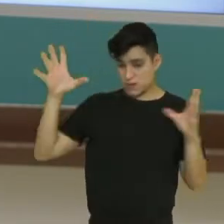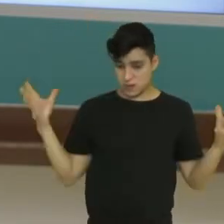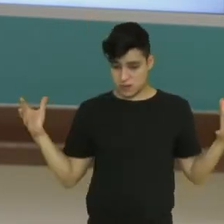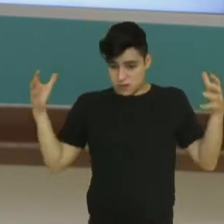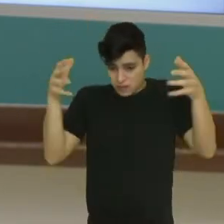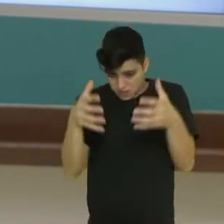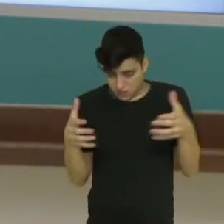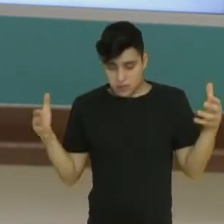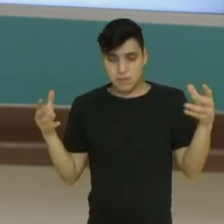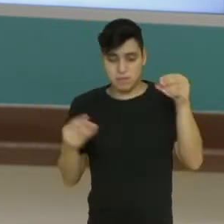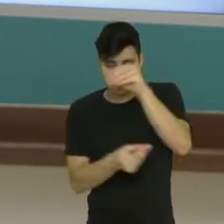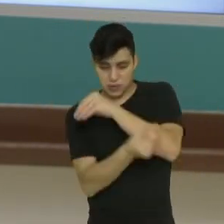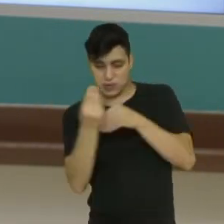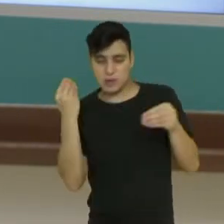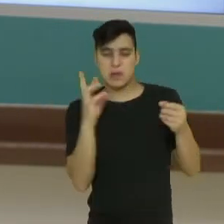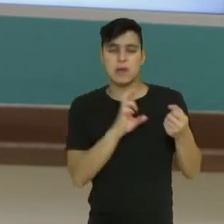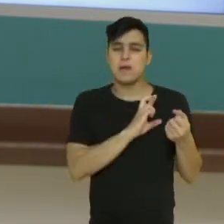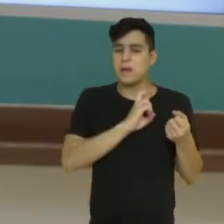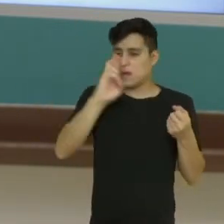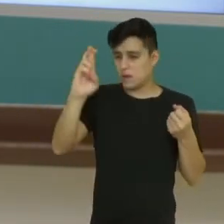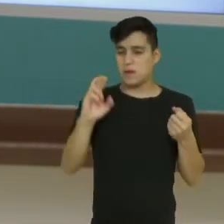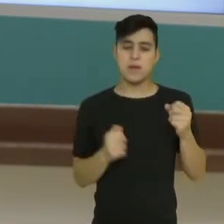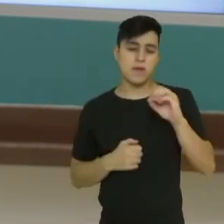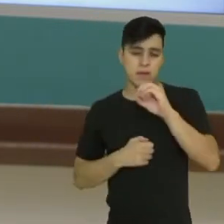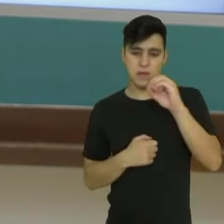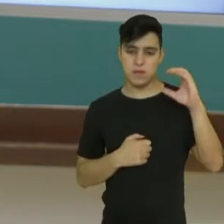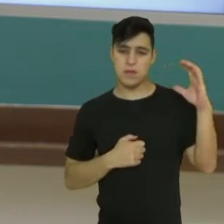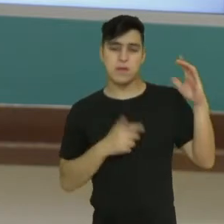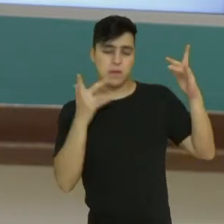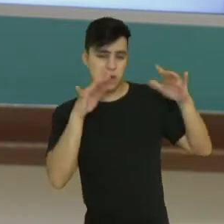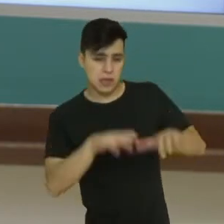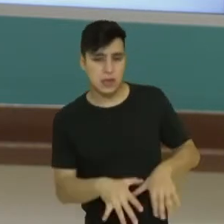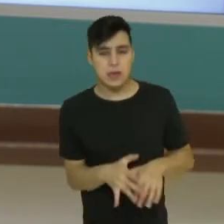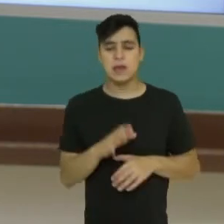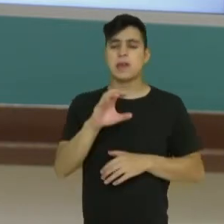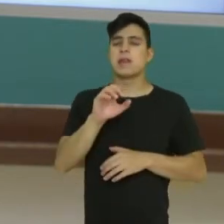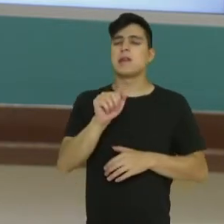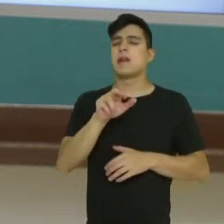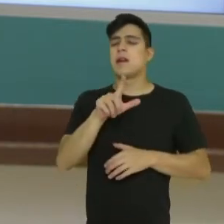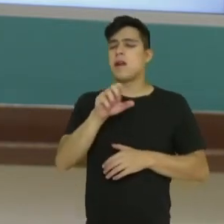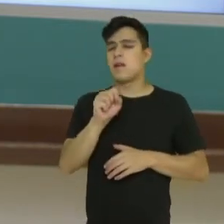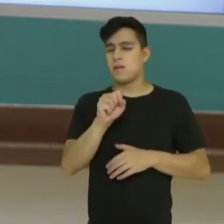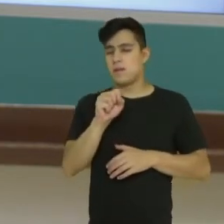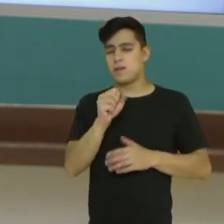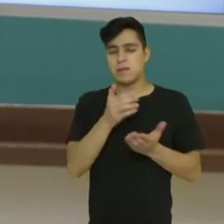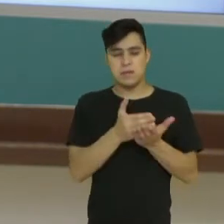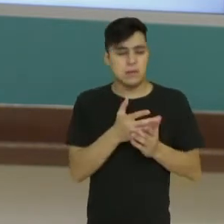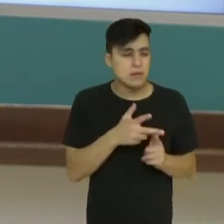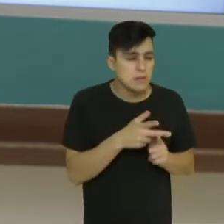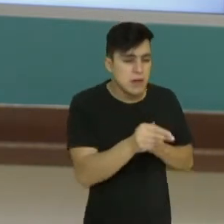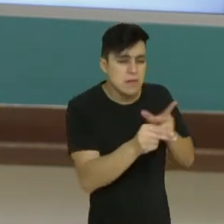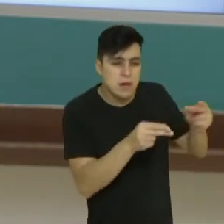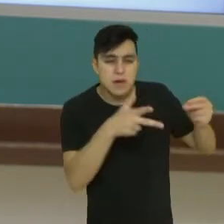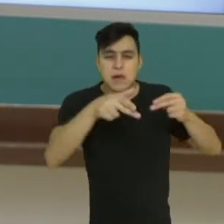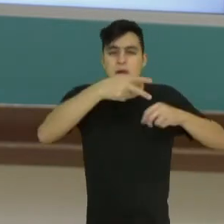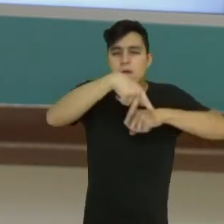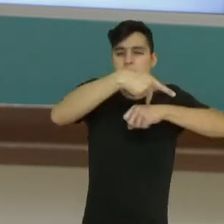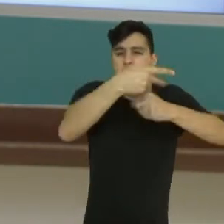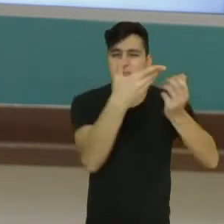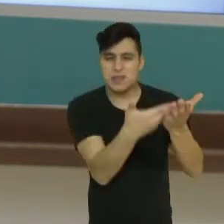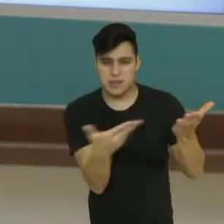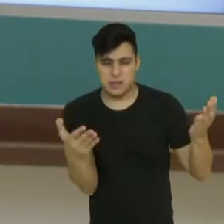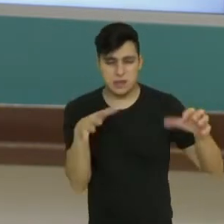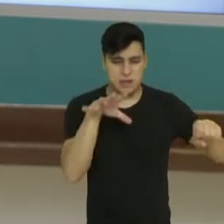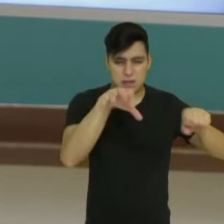com a religião, o Império do Ocidente cai e Carlos Magno começa a conquistar aqueles países que estavam soltos e vai começar o que a